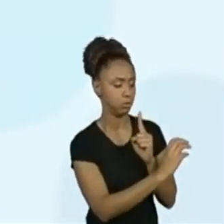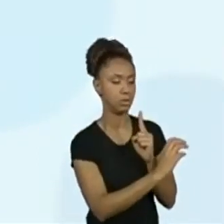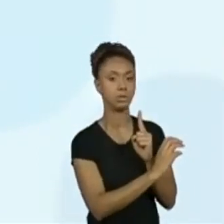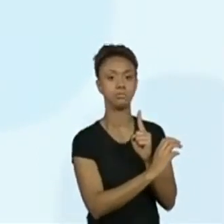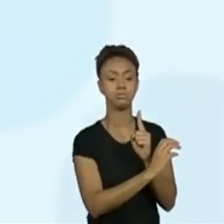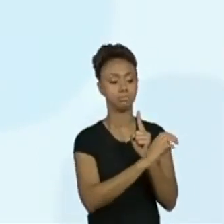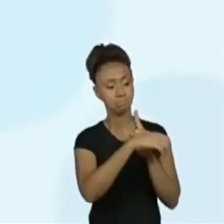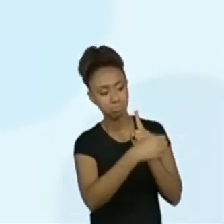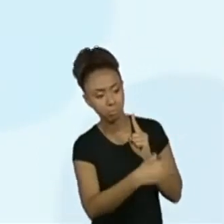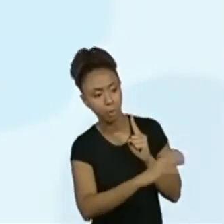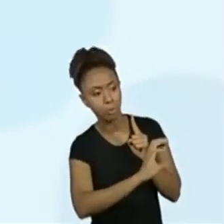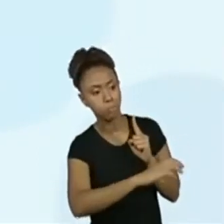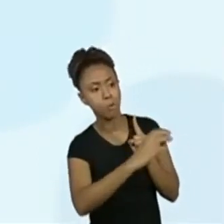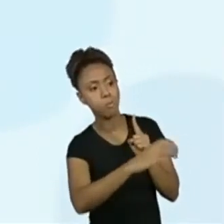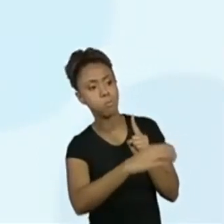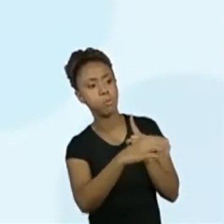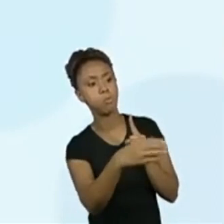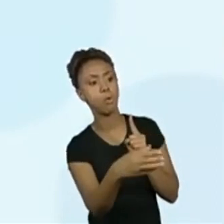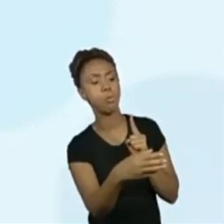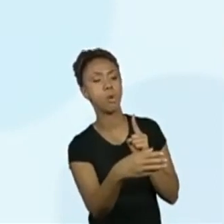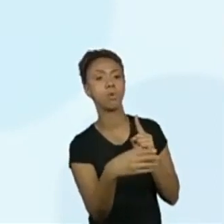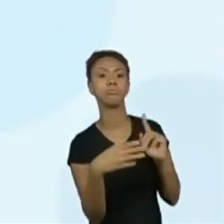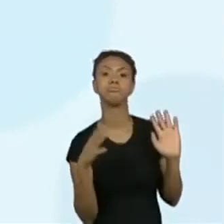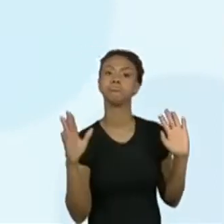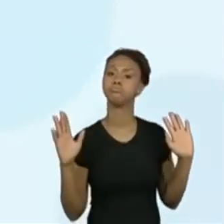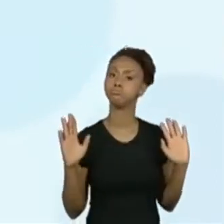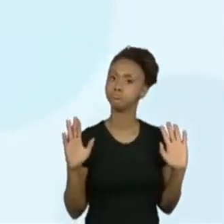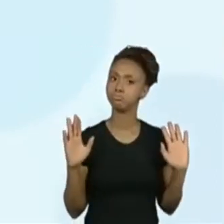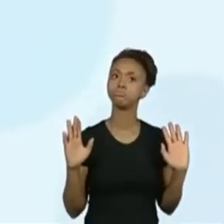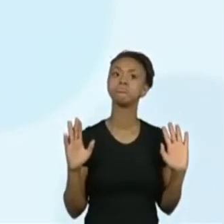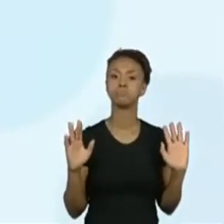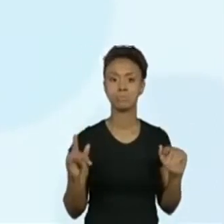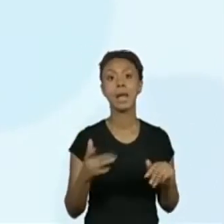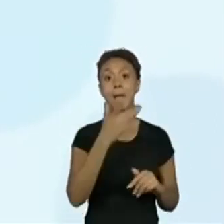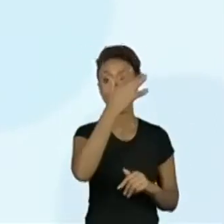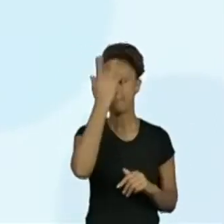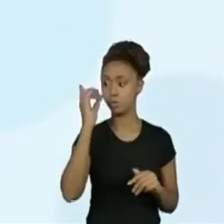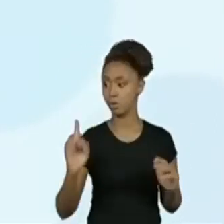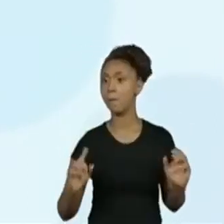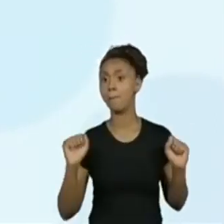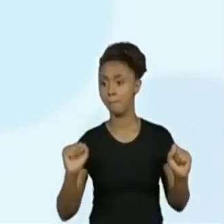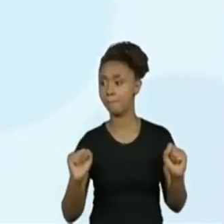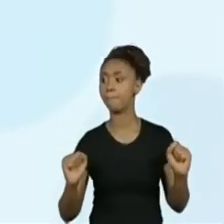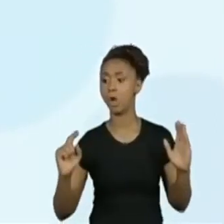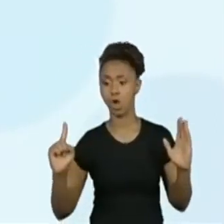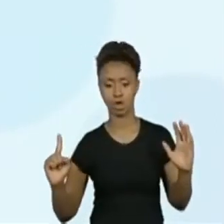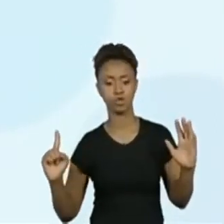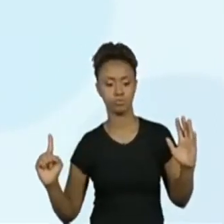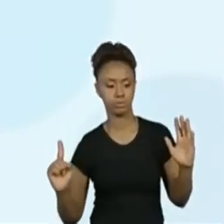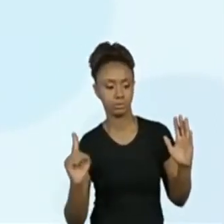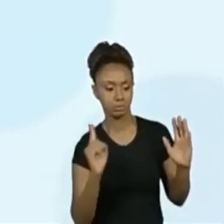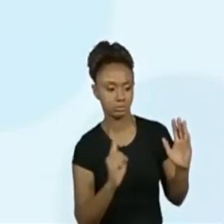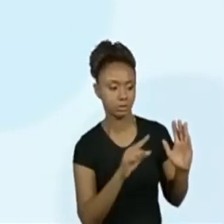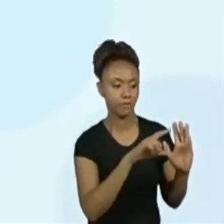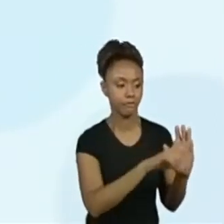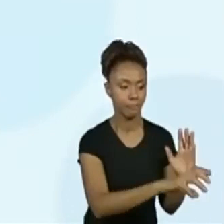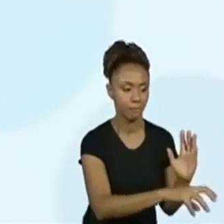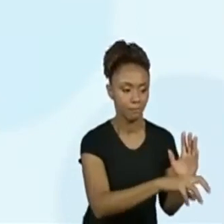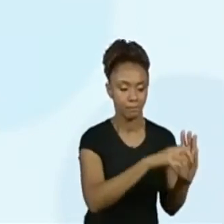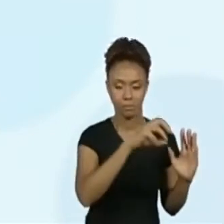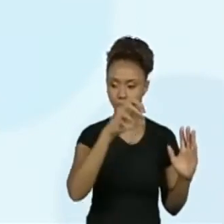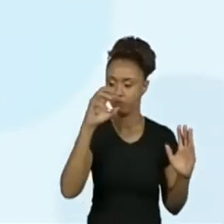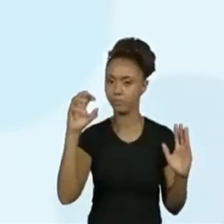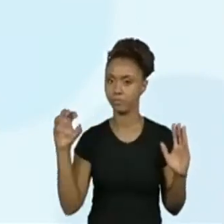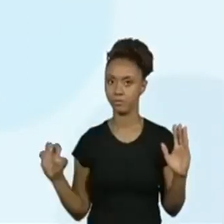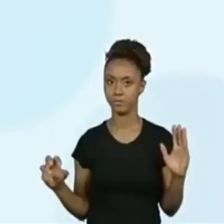apenas cair no campo adversário, o jogador poderá pegá-la sem o risco de ser queimado.